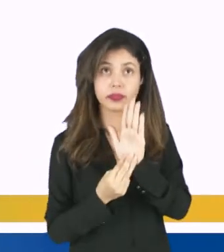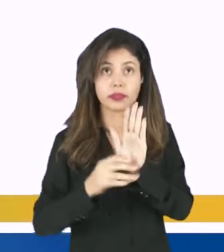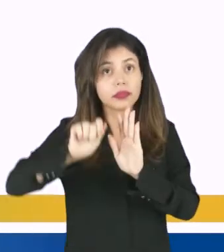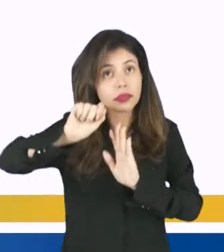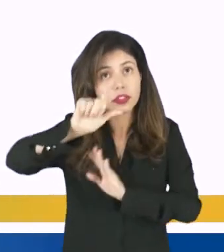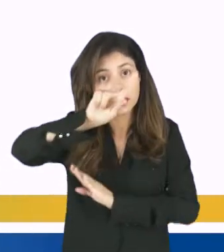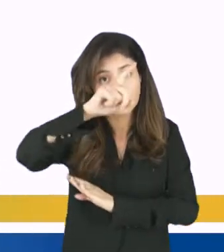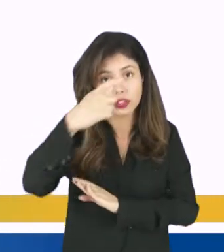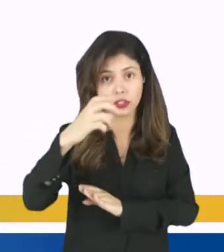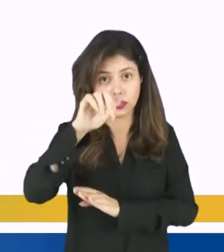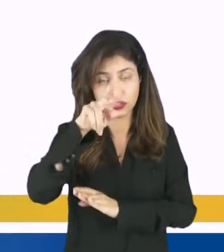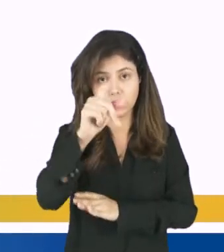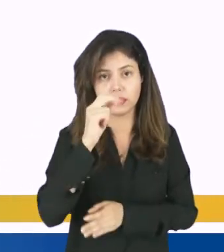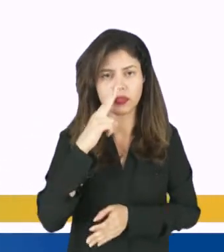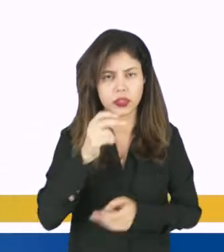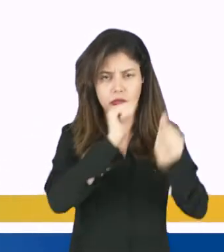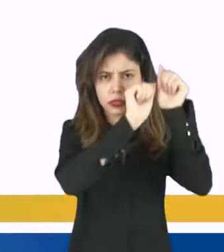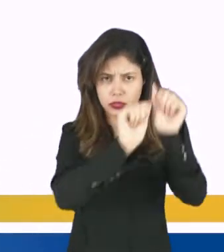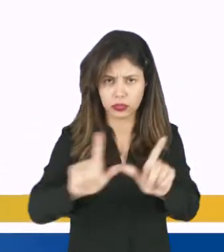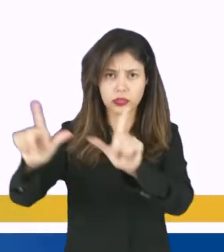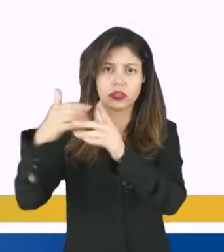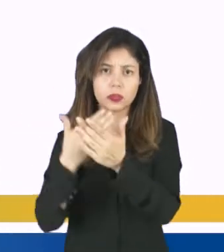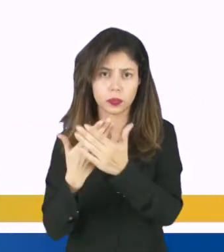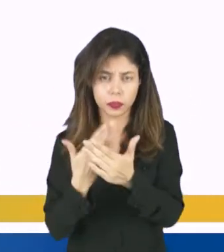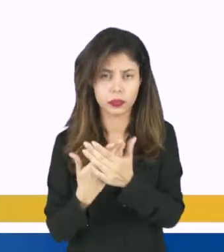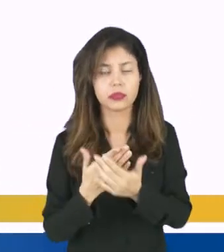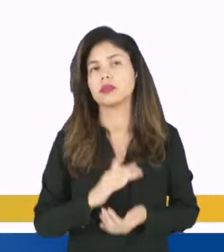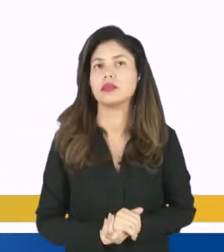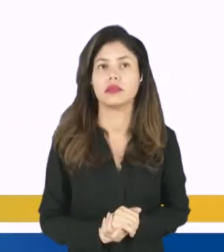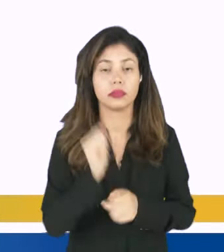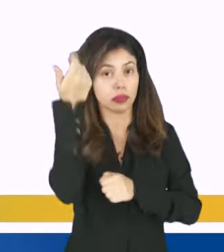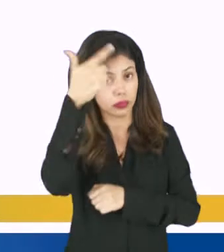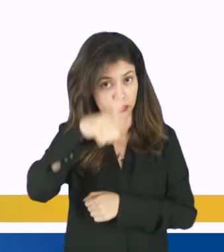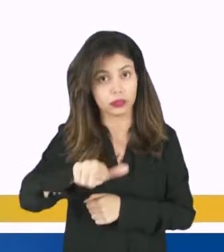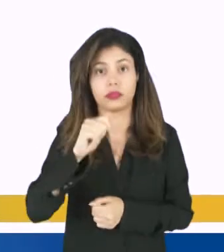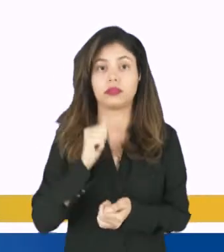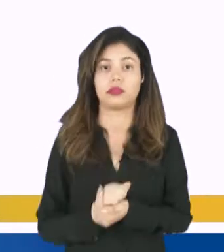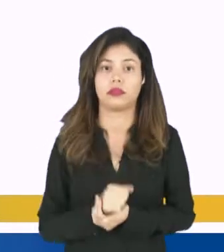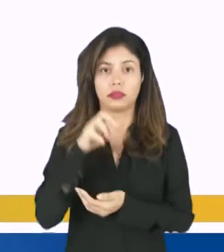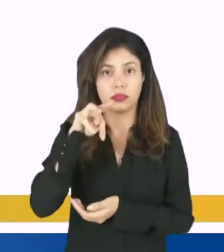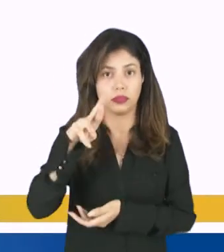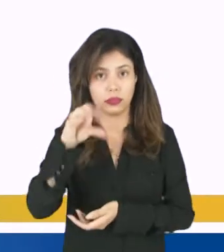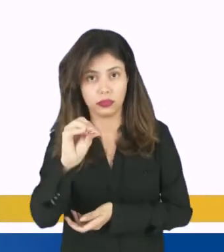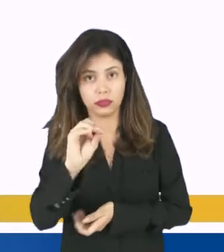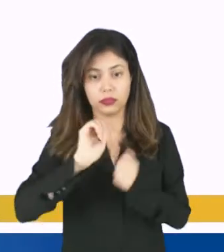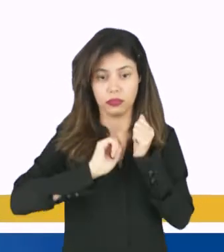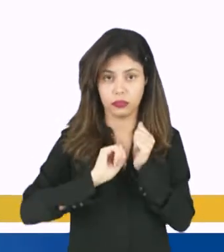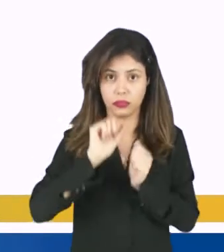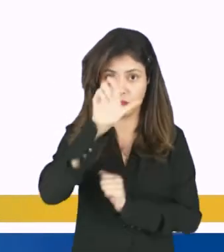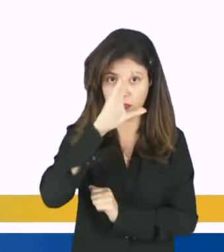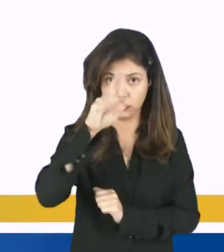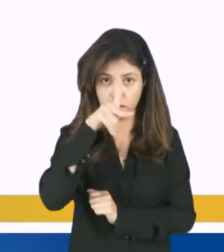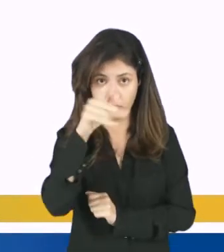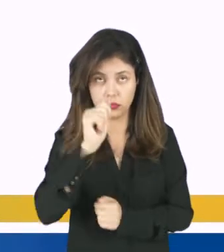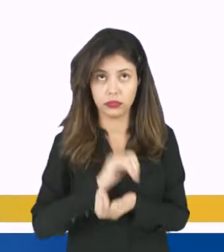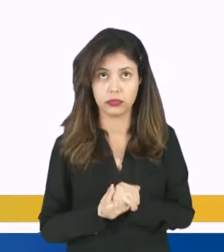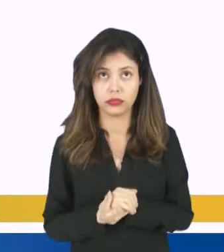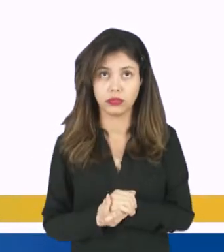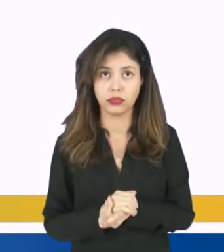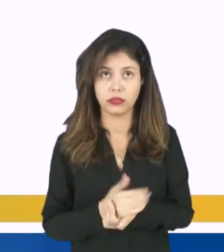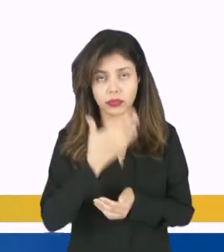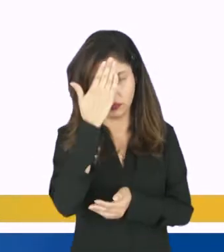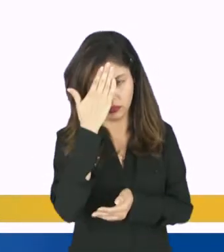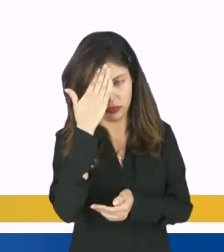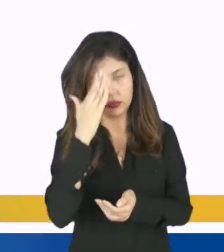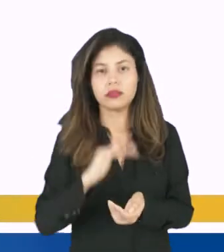divisor, que é o menos x ao cubo mais x ao quadrado. E aí você vai fazer as operações desses polinômios